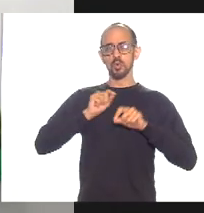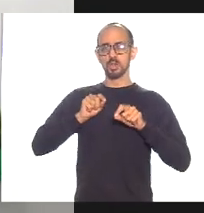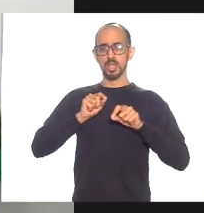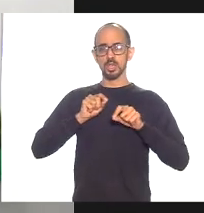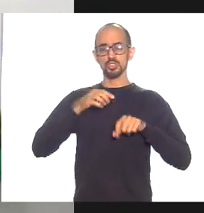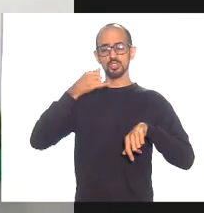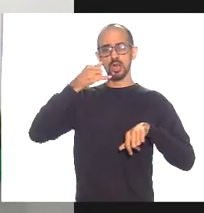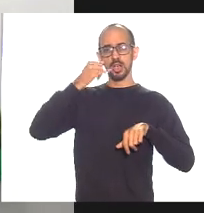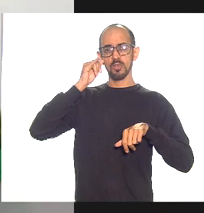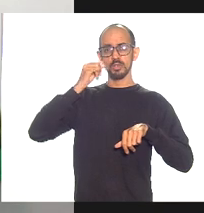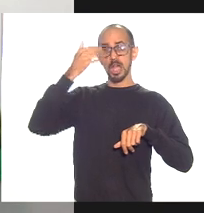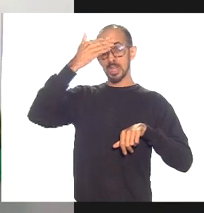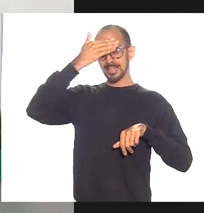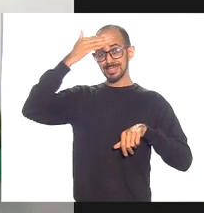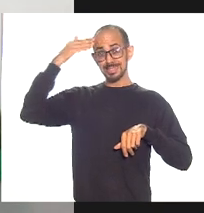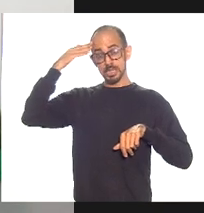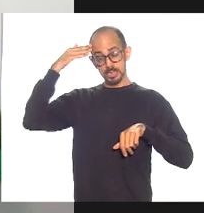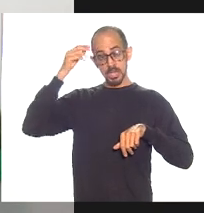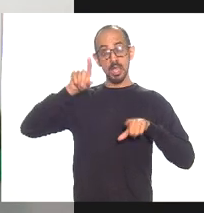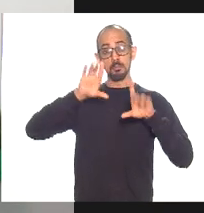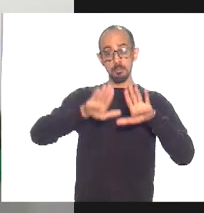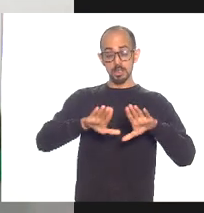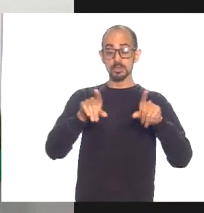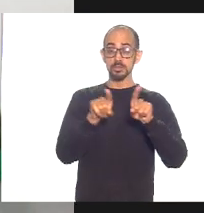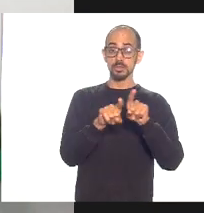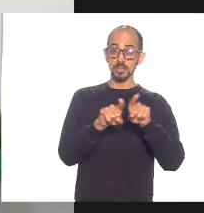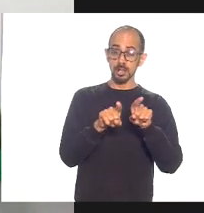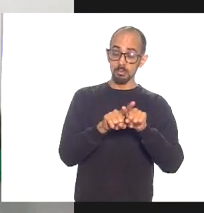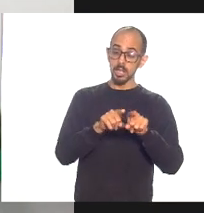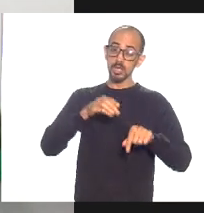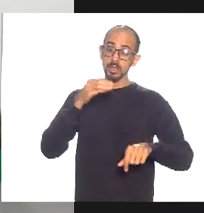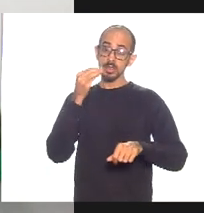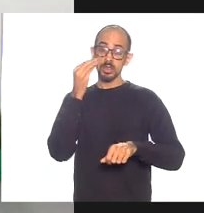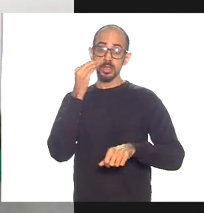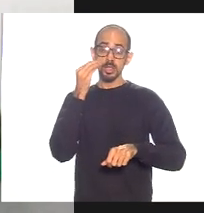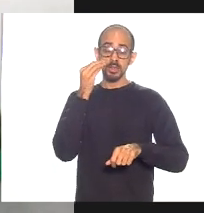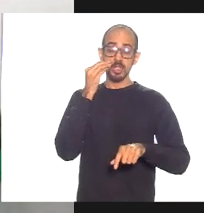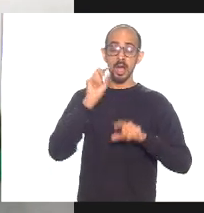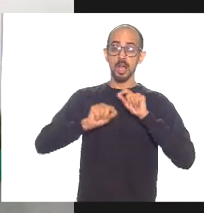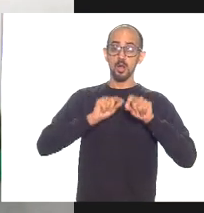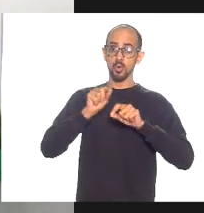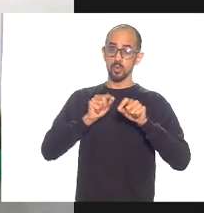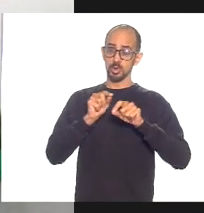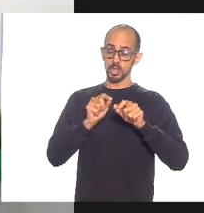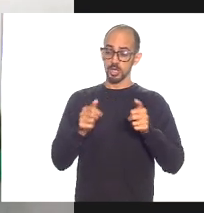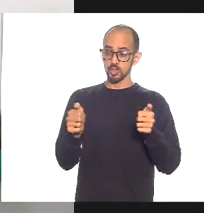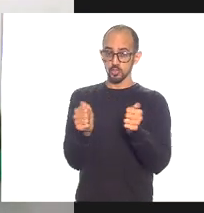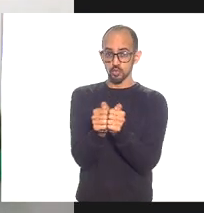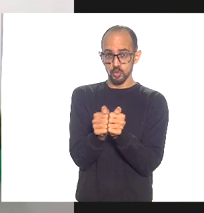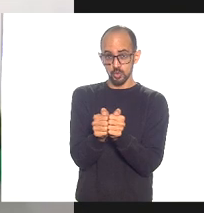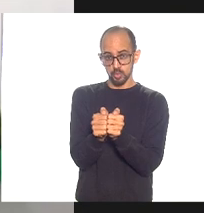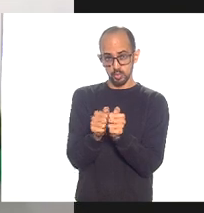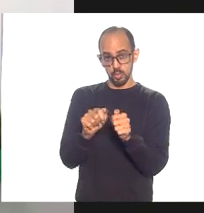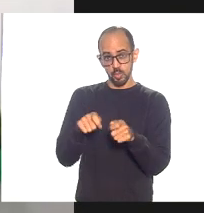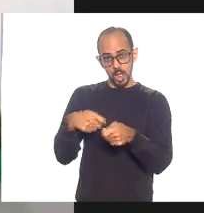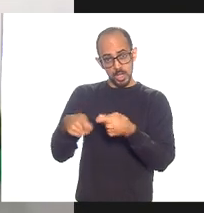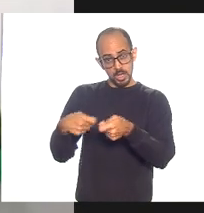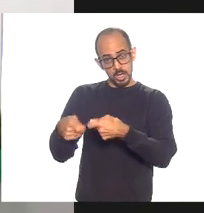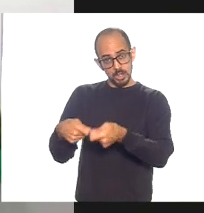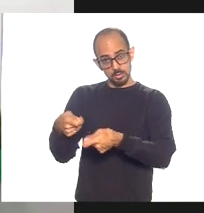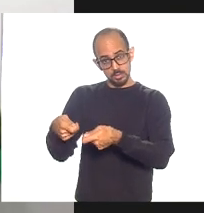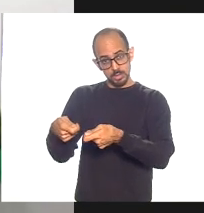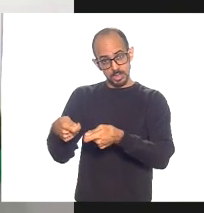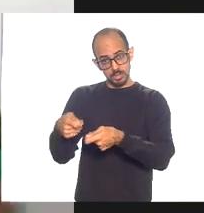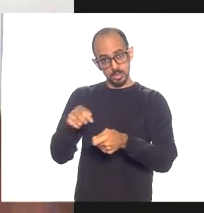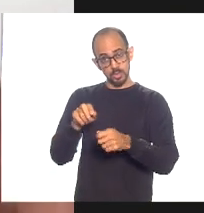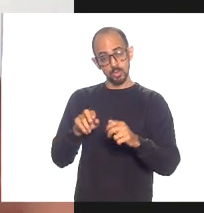como de tentar colocar sobre a gestão da UFRJ uma